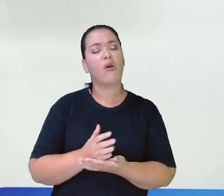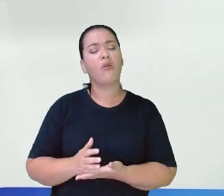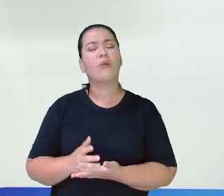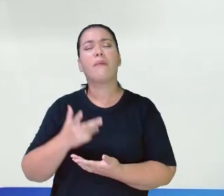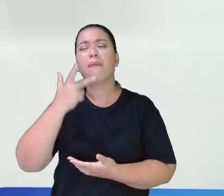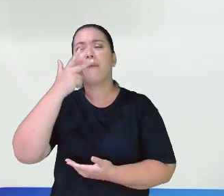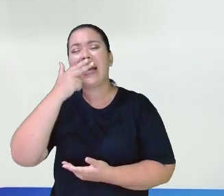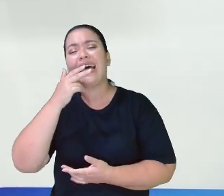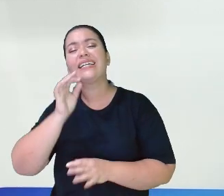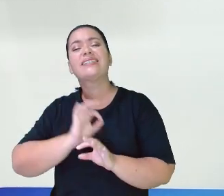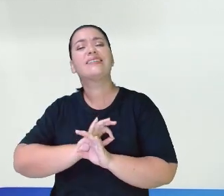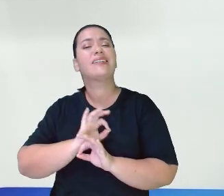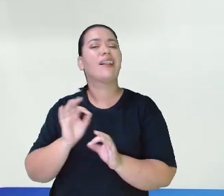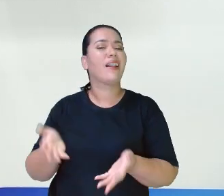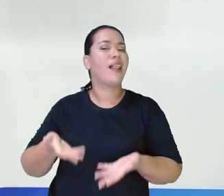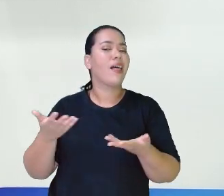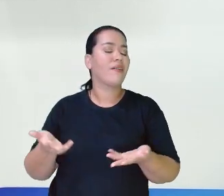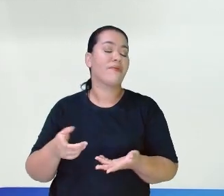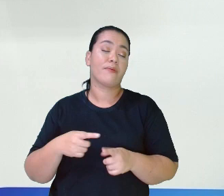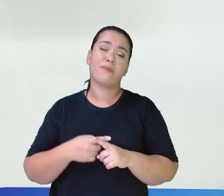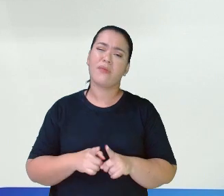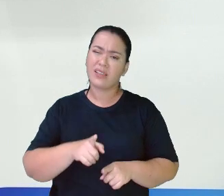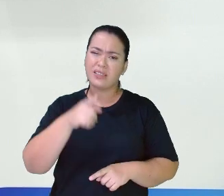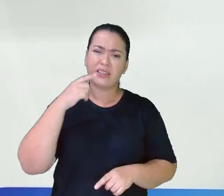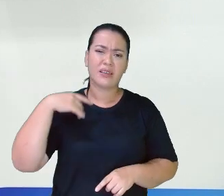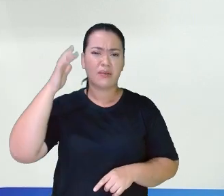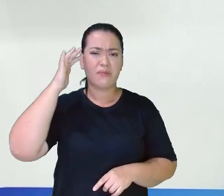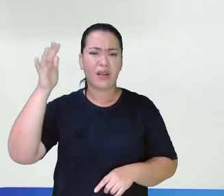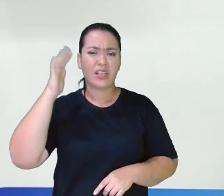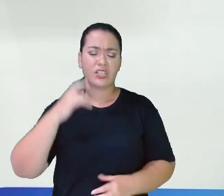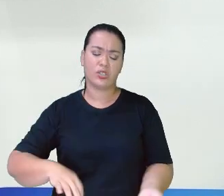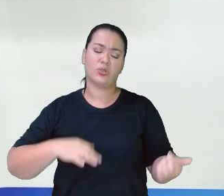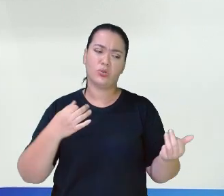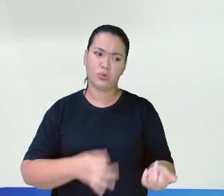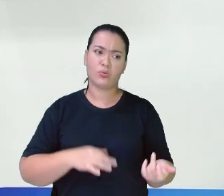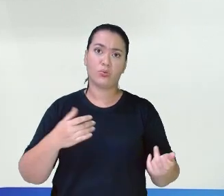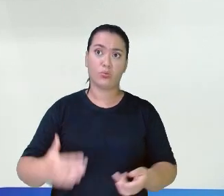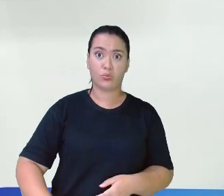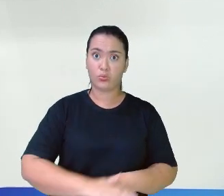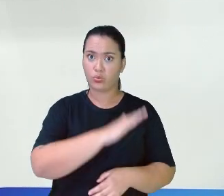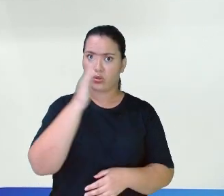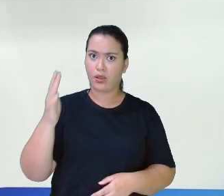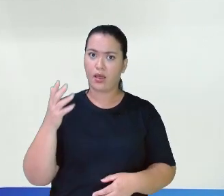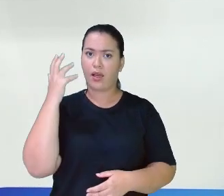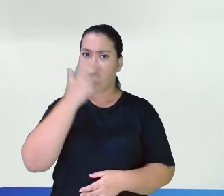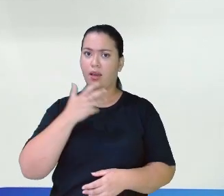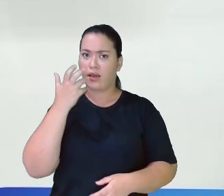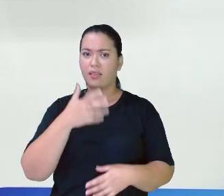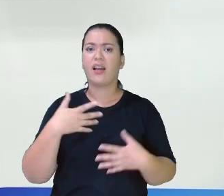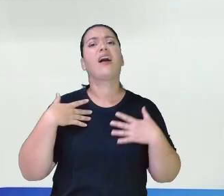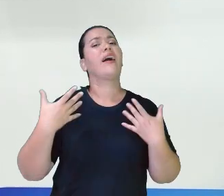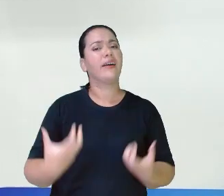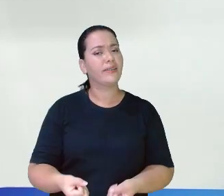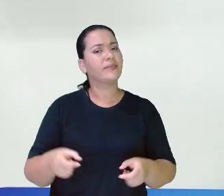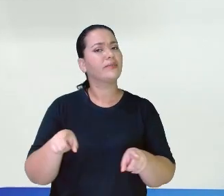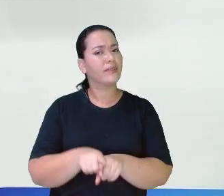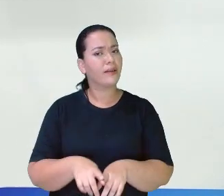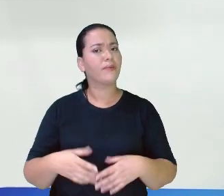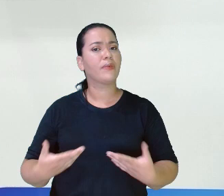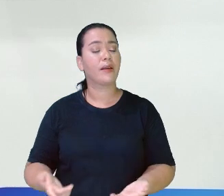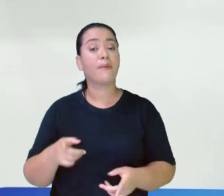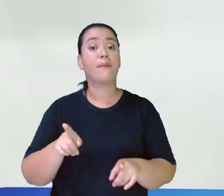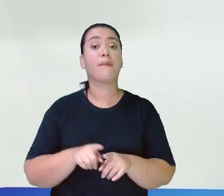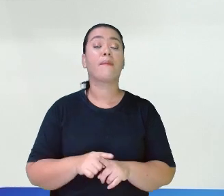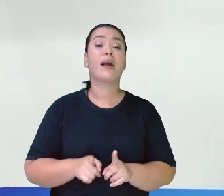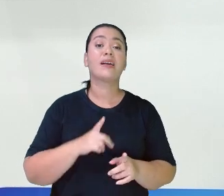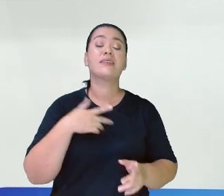parecem ser um trabalho mais leve. Mas imagine também estar tocando ali o dia inteiro. com certeza cansava também e